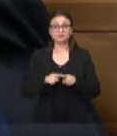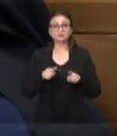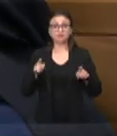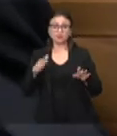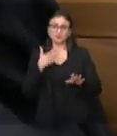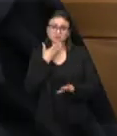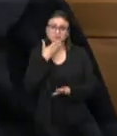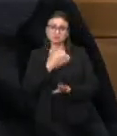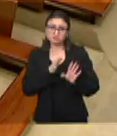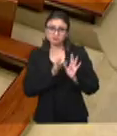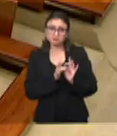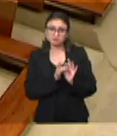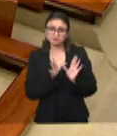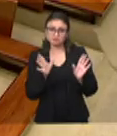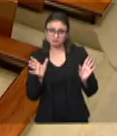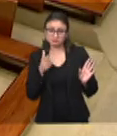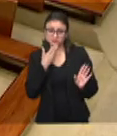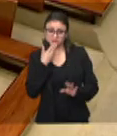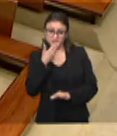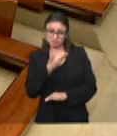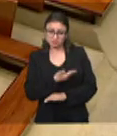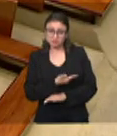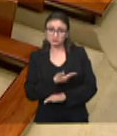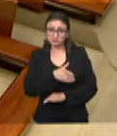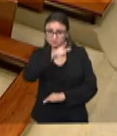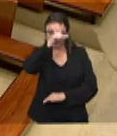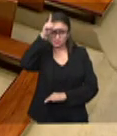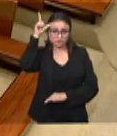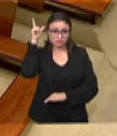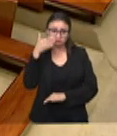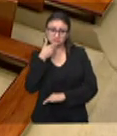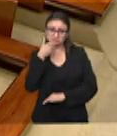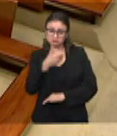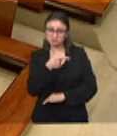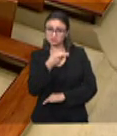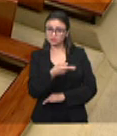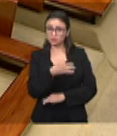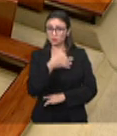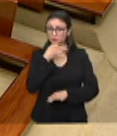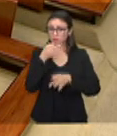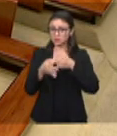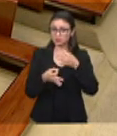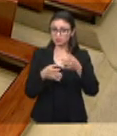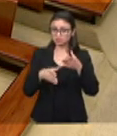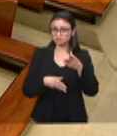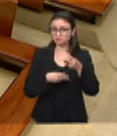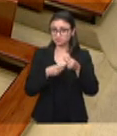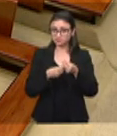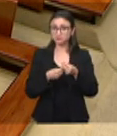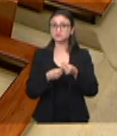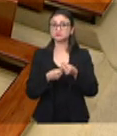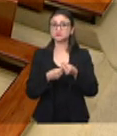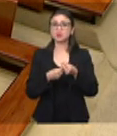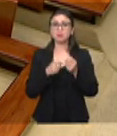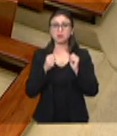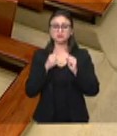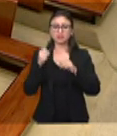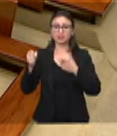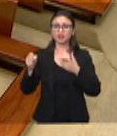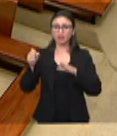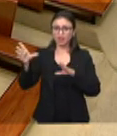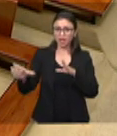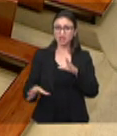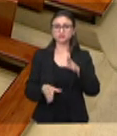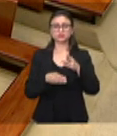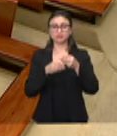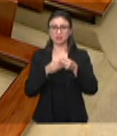me permite, ministro Ricardo Lewandowski, com essa observação que Vossa Excelência fez, se Vossa Excelência puder encaixar